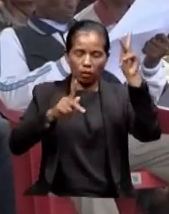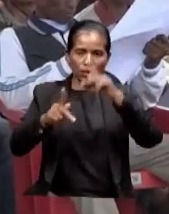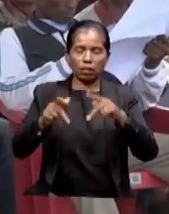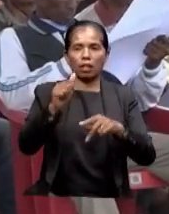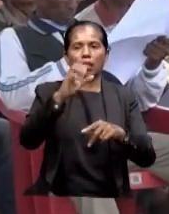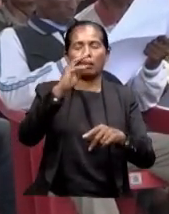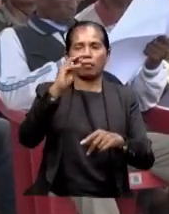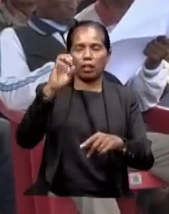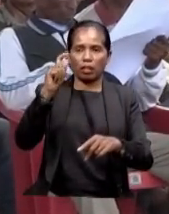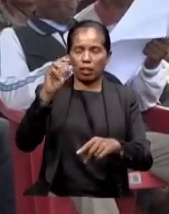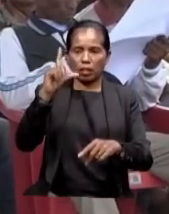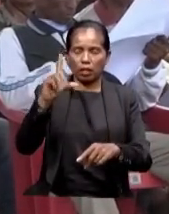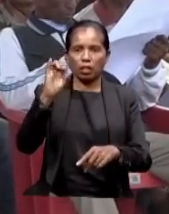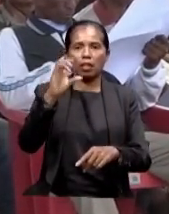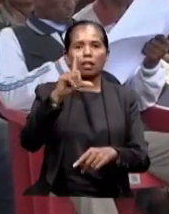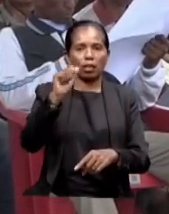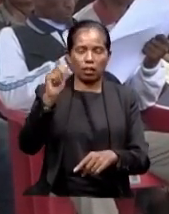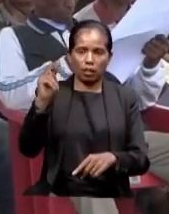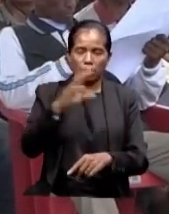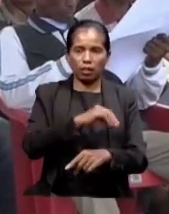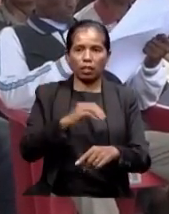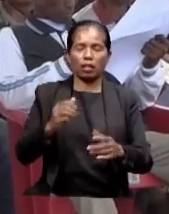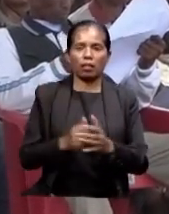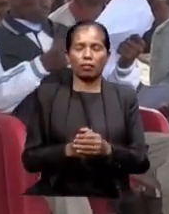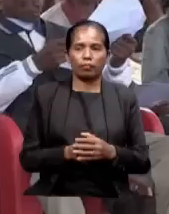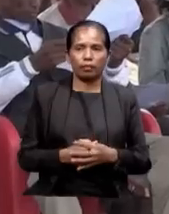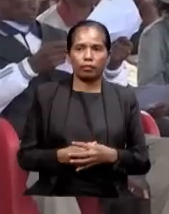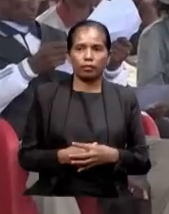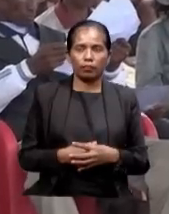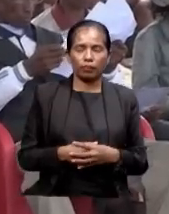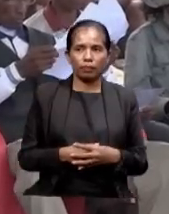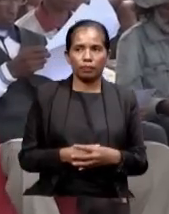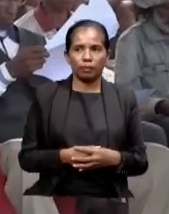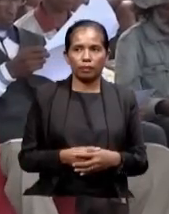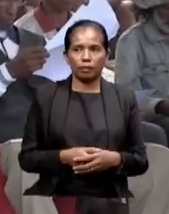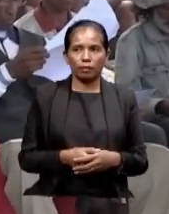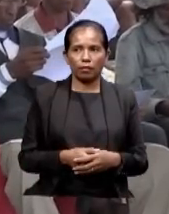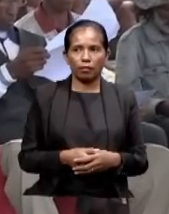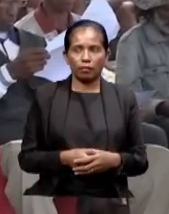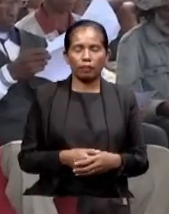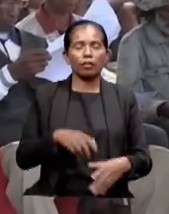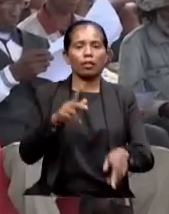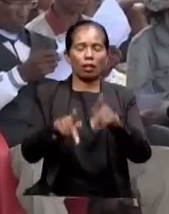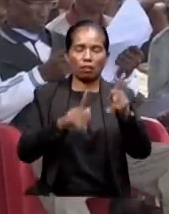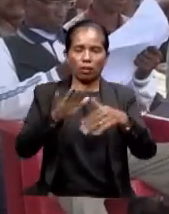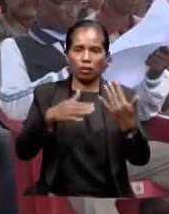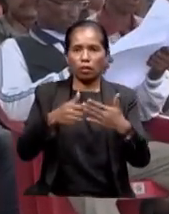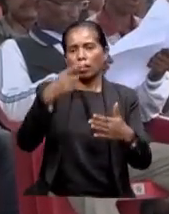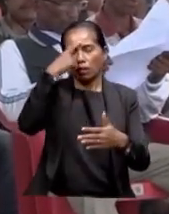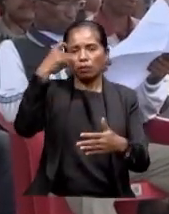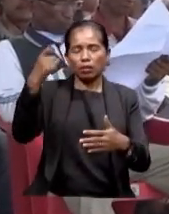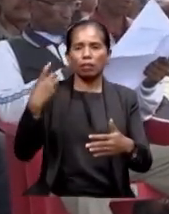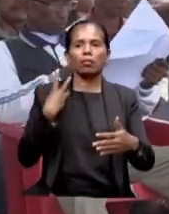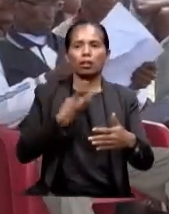aimetilar. Factos, realidades, Sira nebe e aimetilar. E camaradas companheiros, tamba sama,